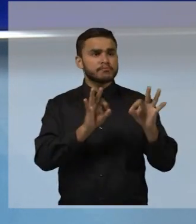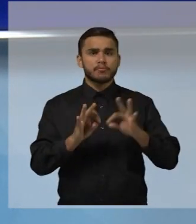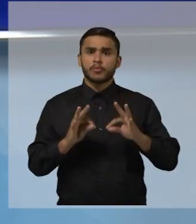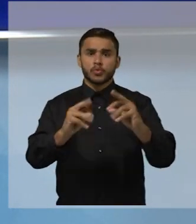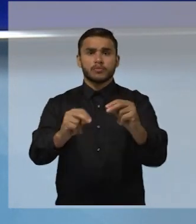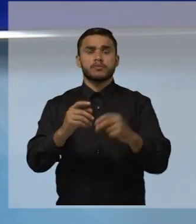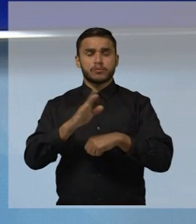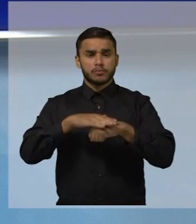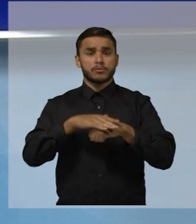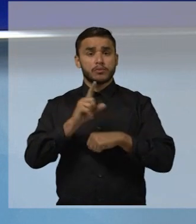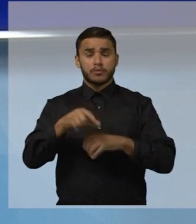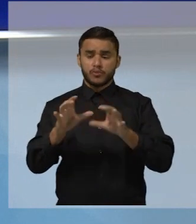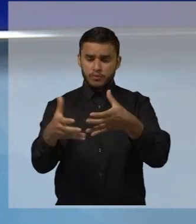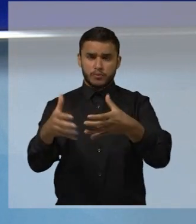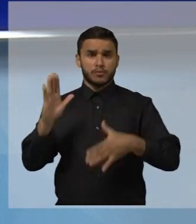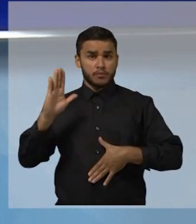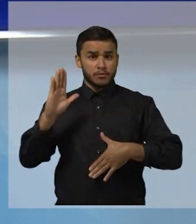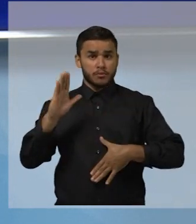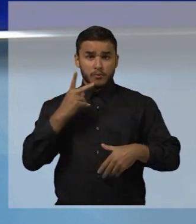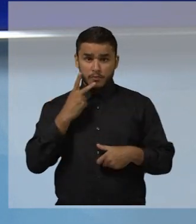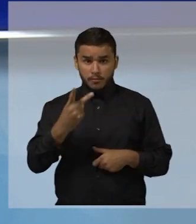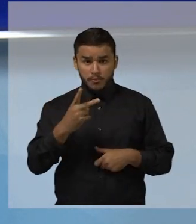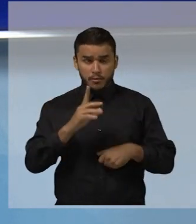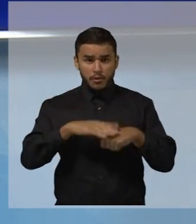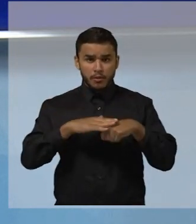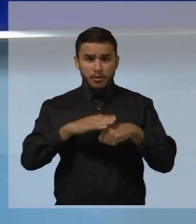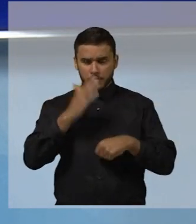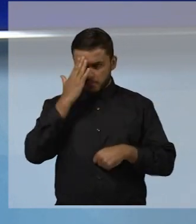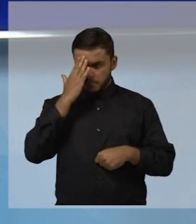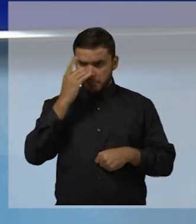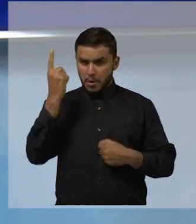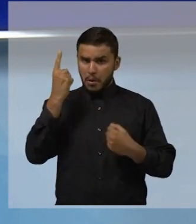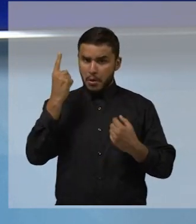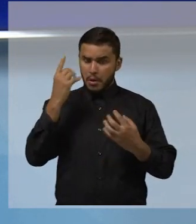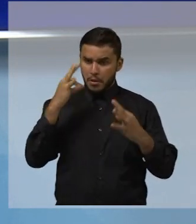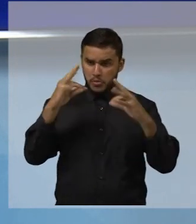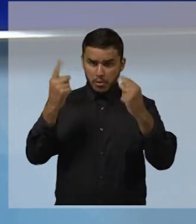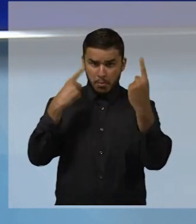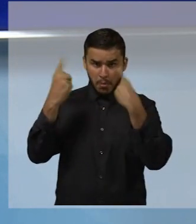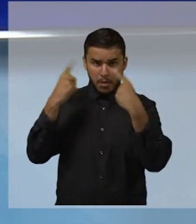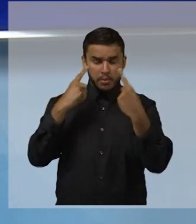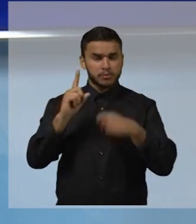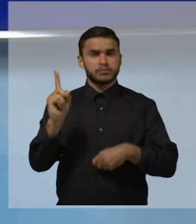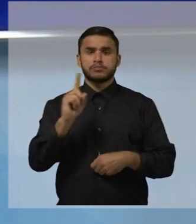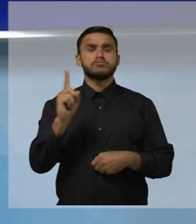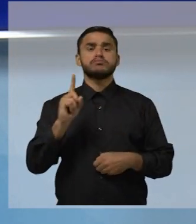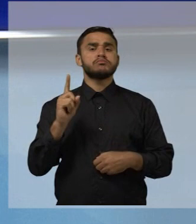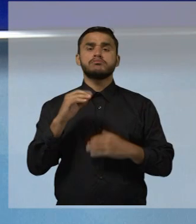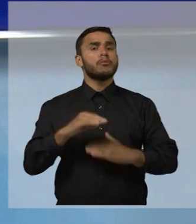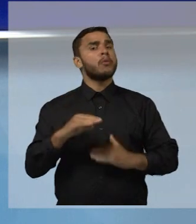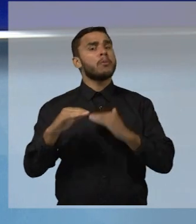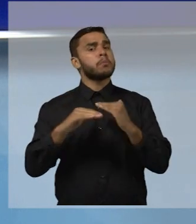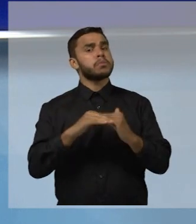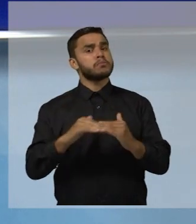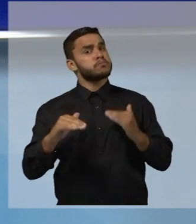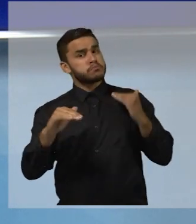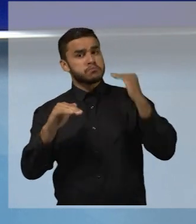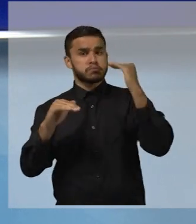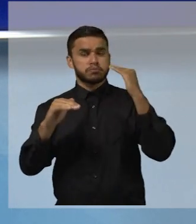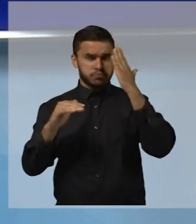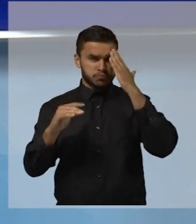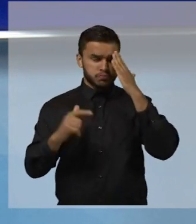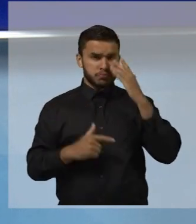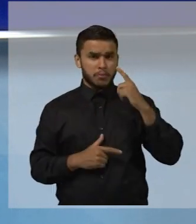que o crime organizado vinha e ainda continua fazendo, em menor proporção, felizmente, no estado do